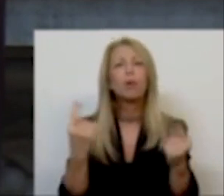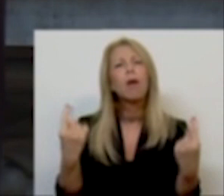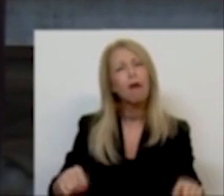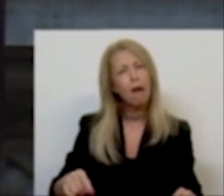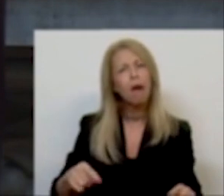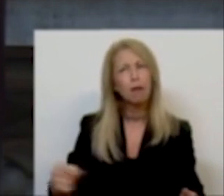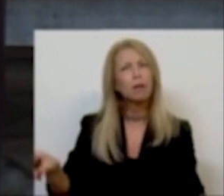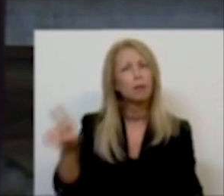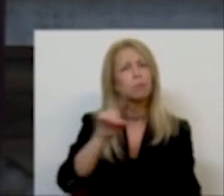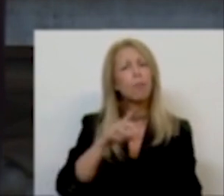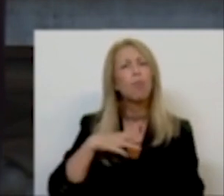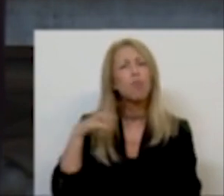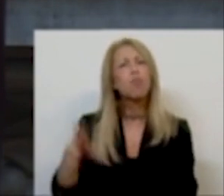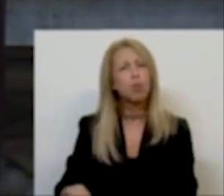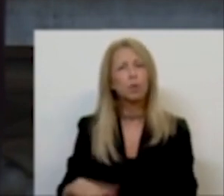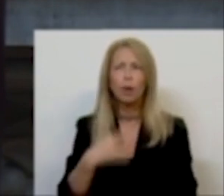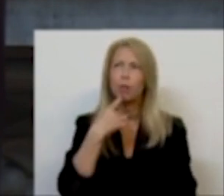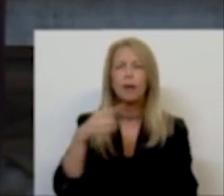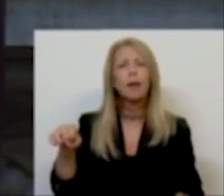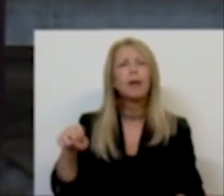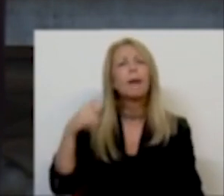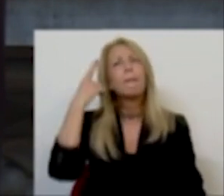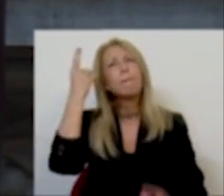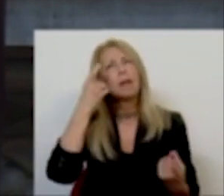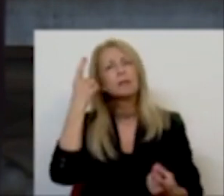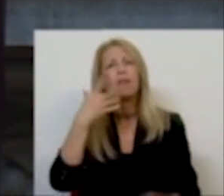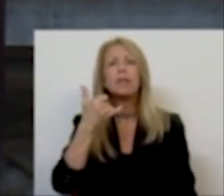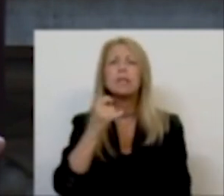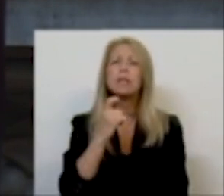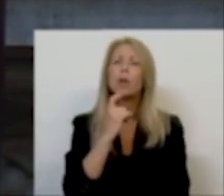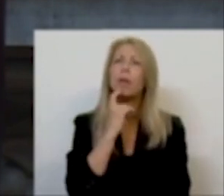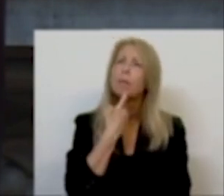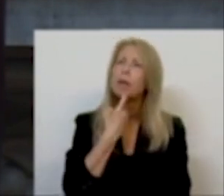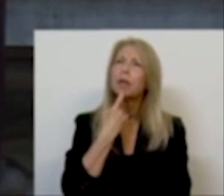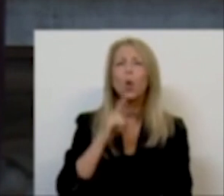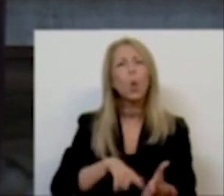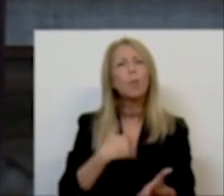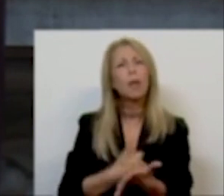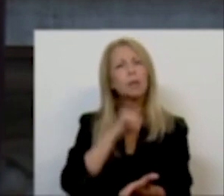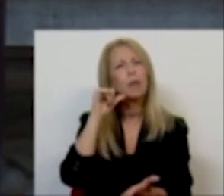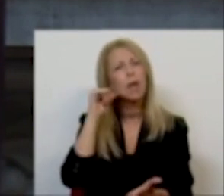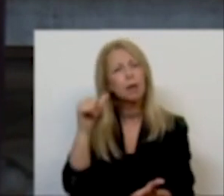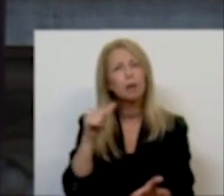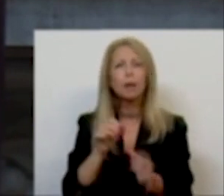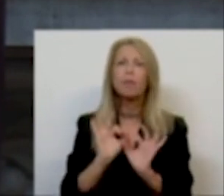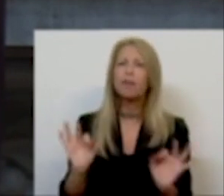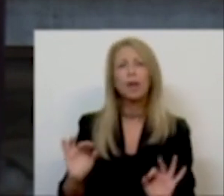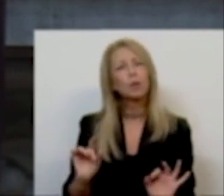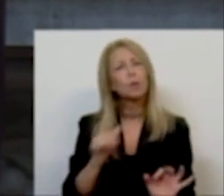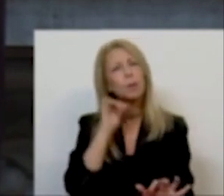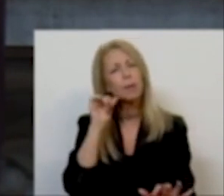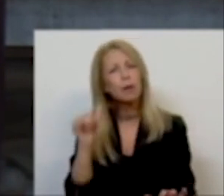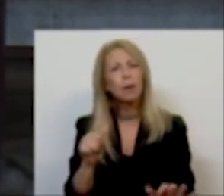sinta que o 25 de Abril ficou incompleto, ficou imperfeito, está por cumprir,